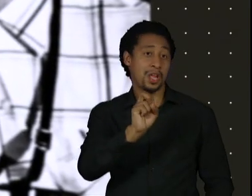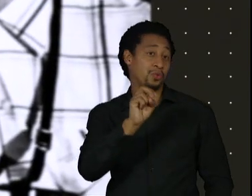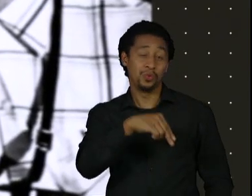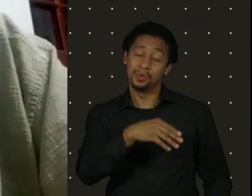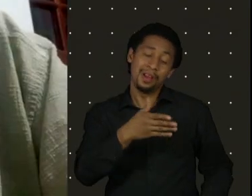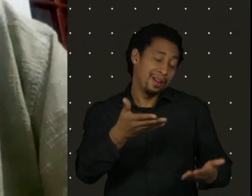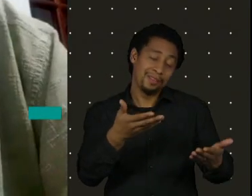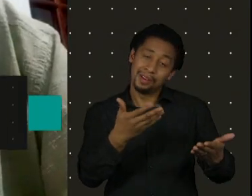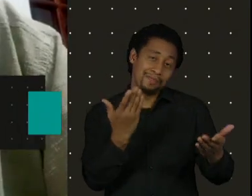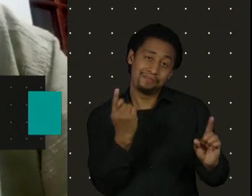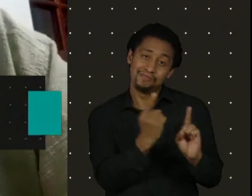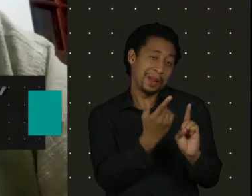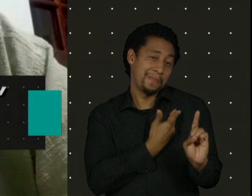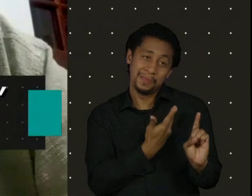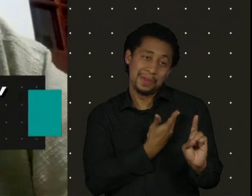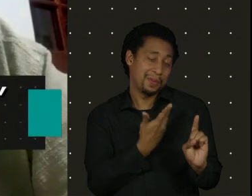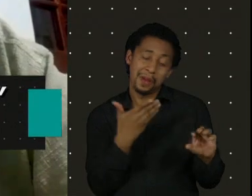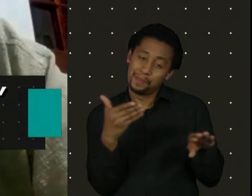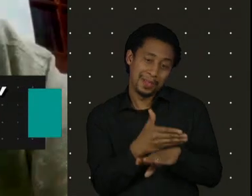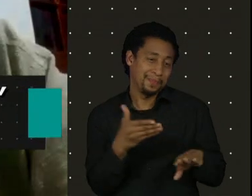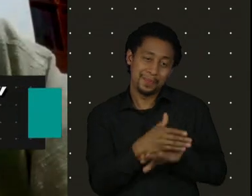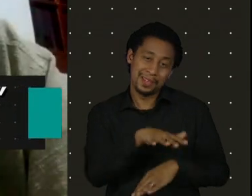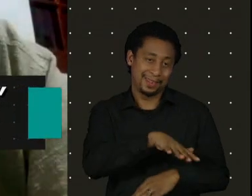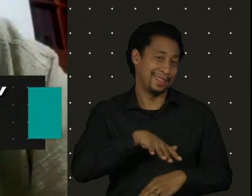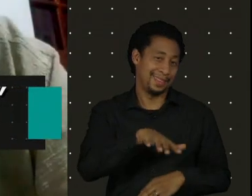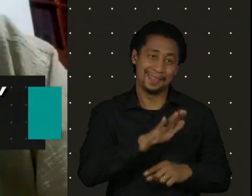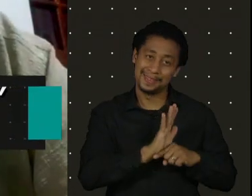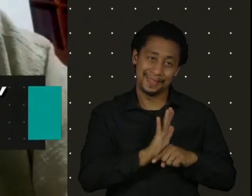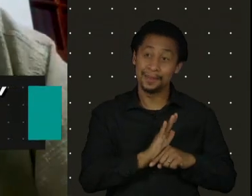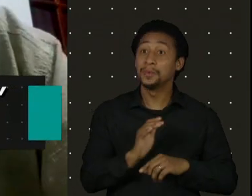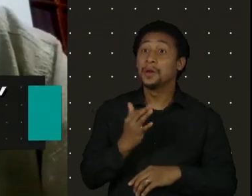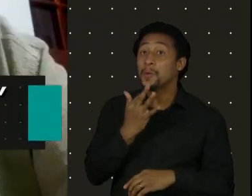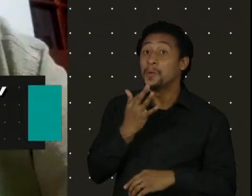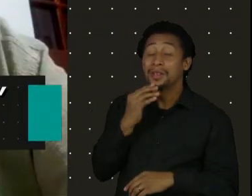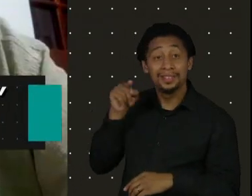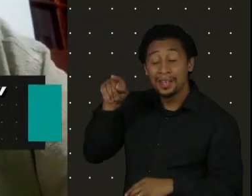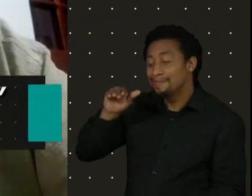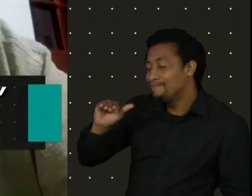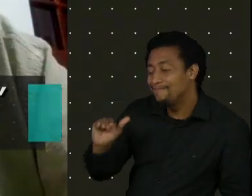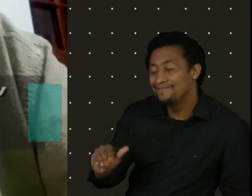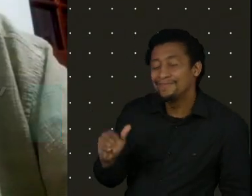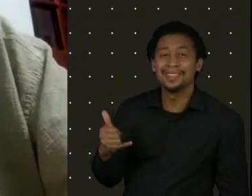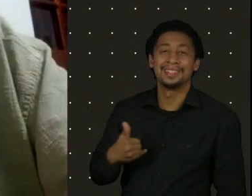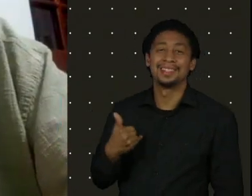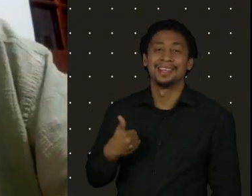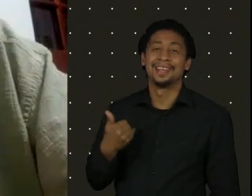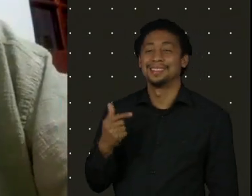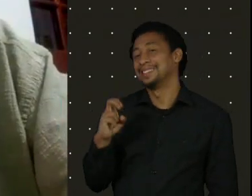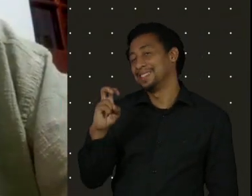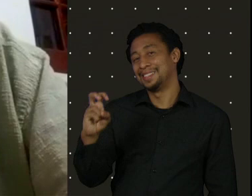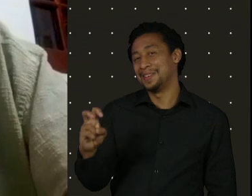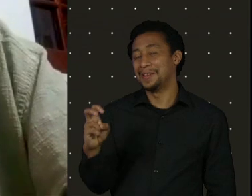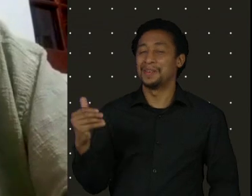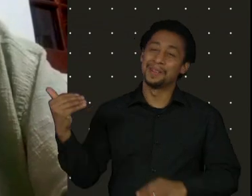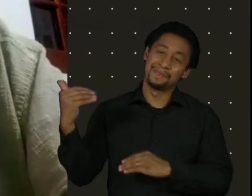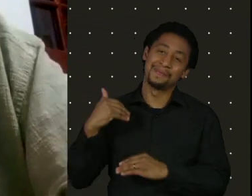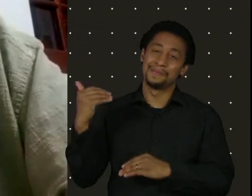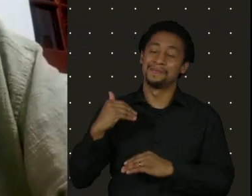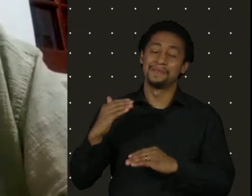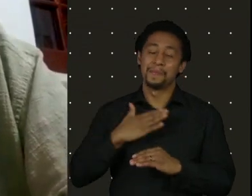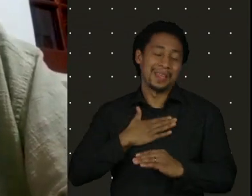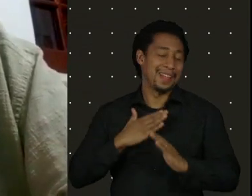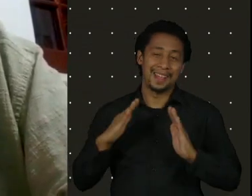40 Graus. Eu conheci o Nelson quando eu era muito pequeno, eu tinha 5 anos de idade. Agora, o Nelson na minha casa era,